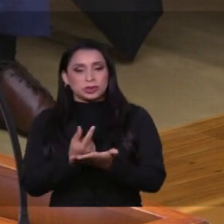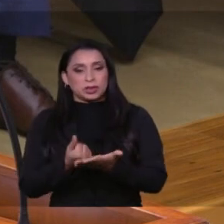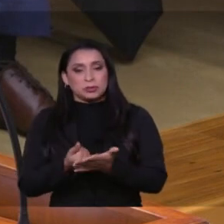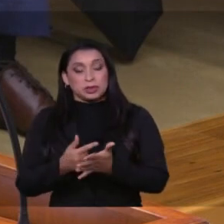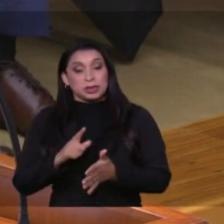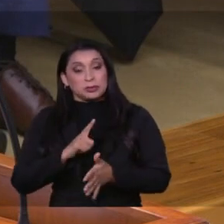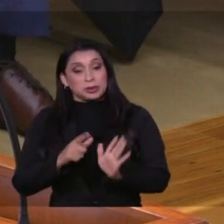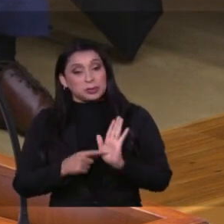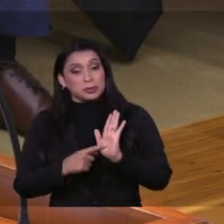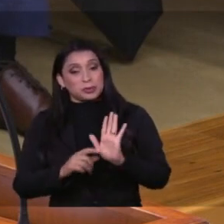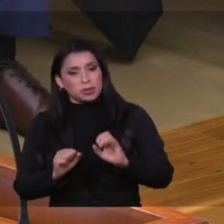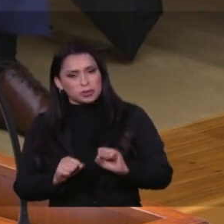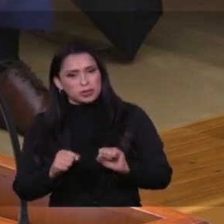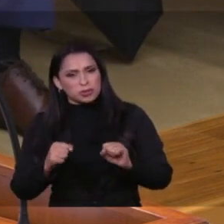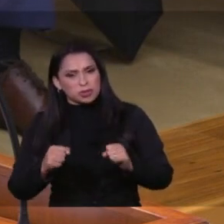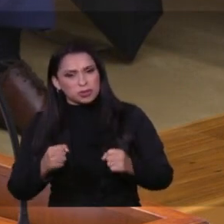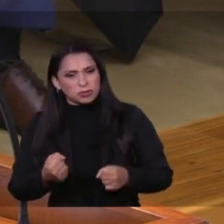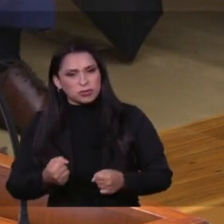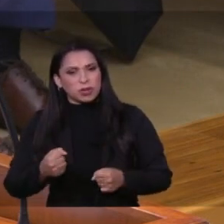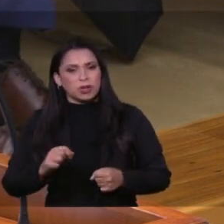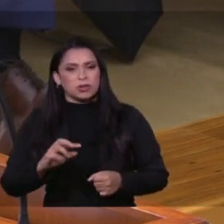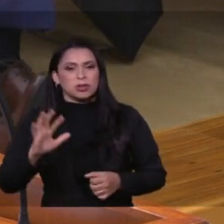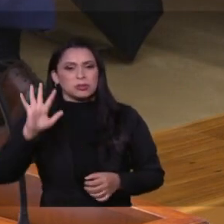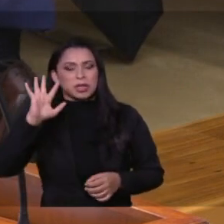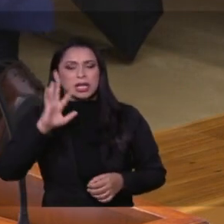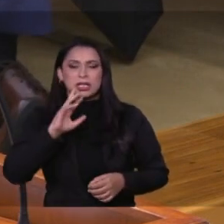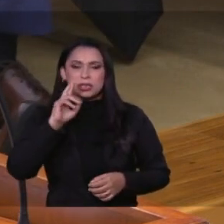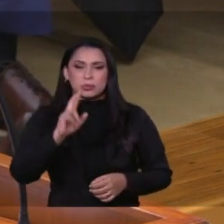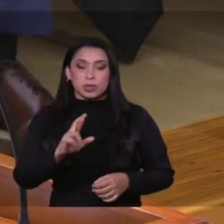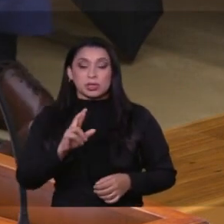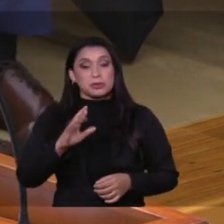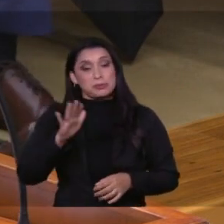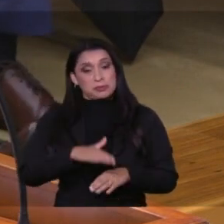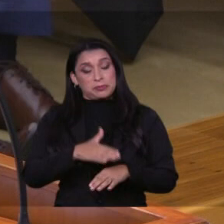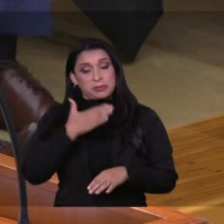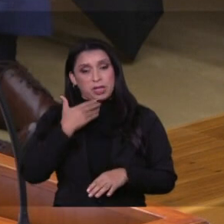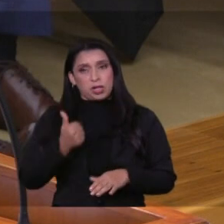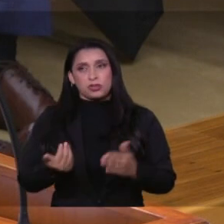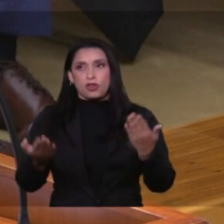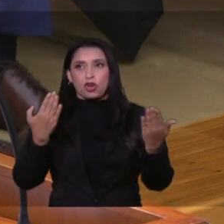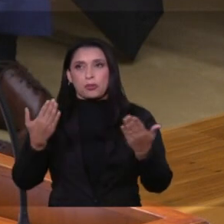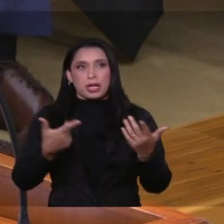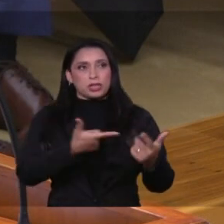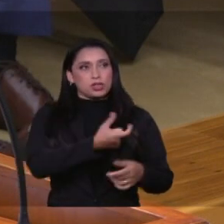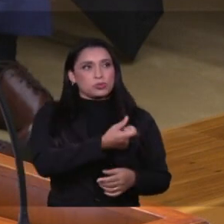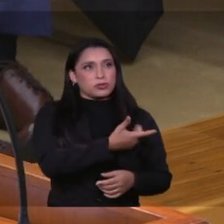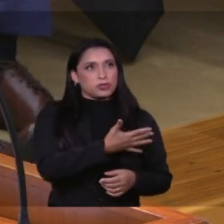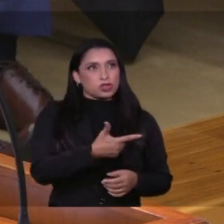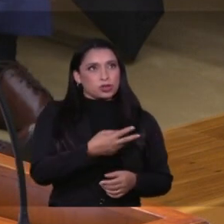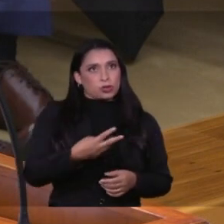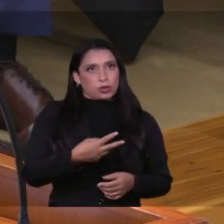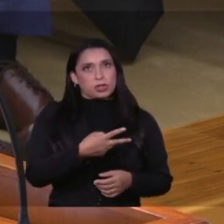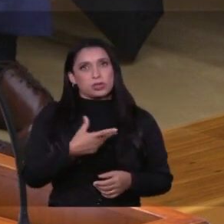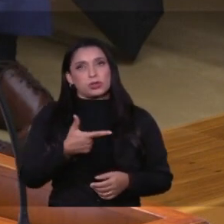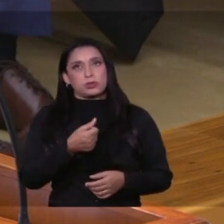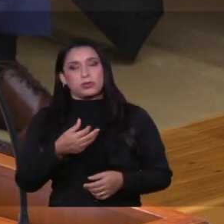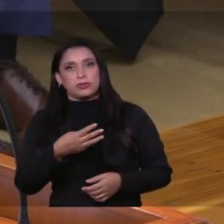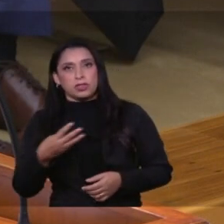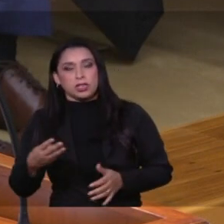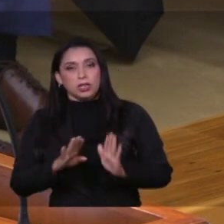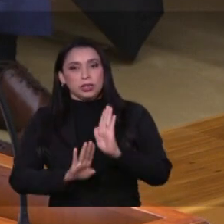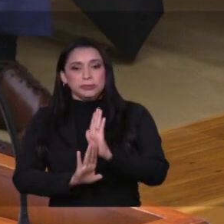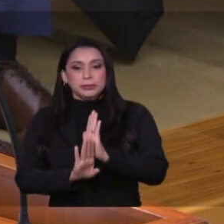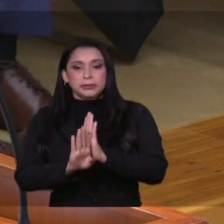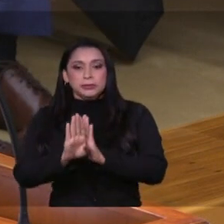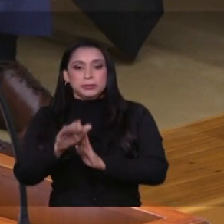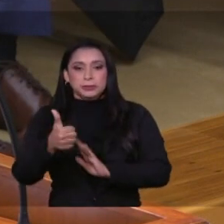os esforços para endereçar melhores soluções no âmbito da União. Ao se comparar os orçamentos de 2022 e de 2023, verifica-se um crescimento